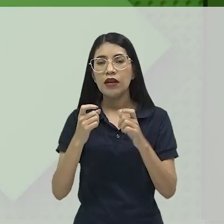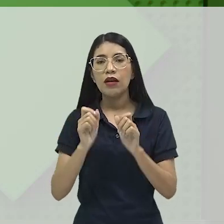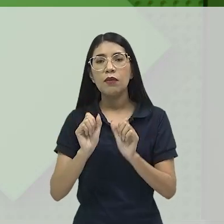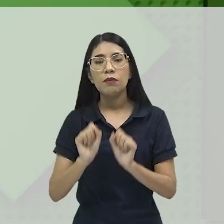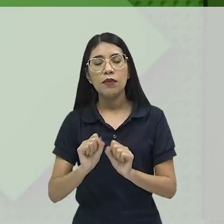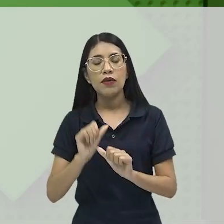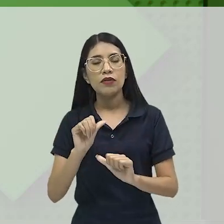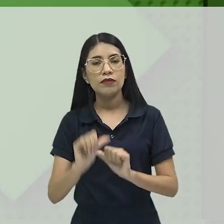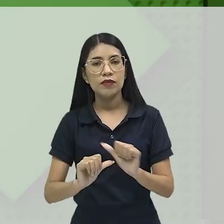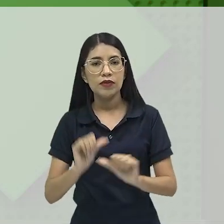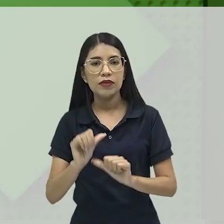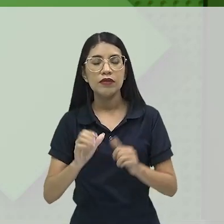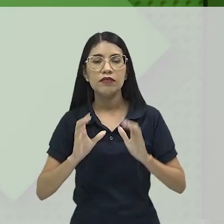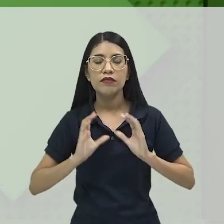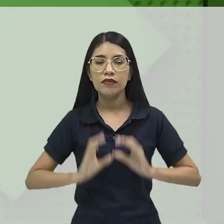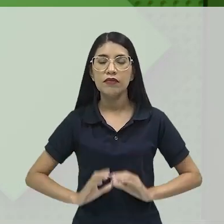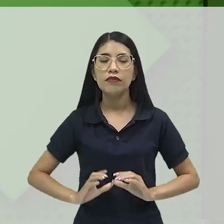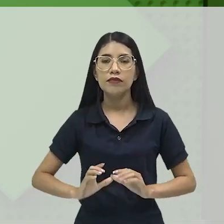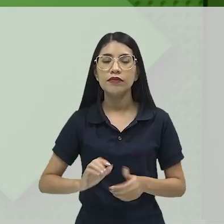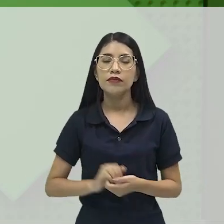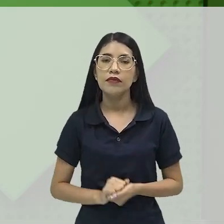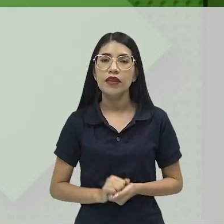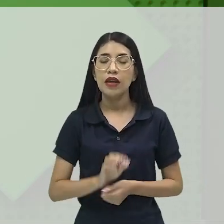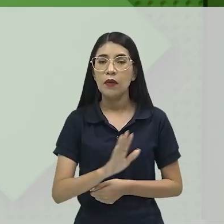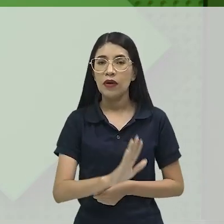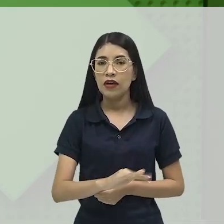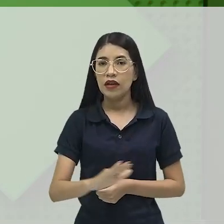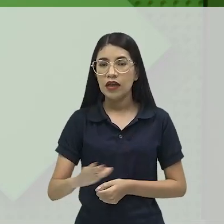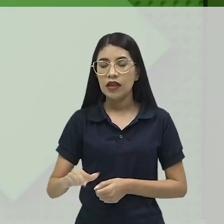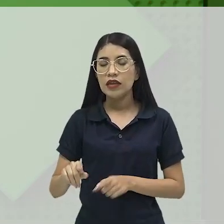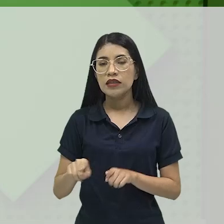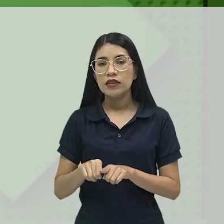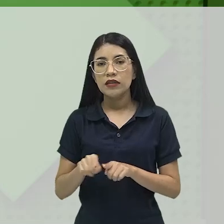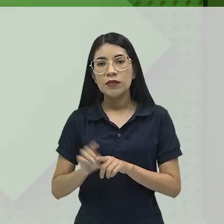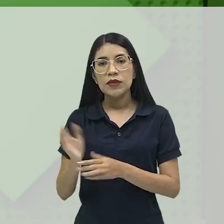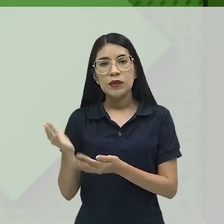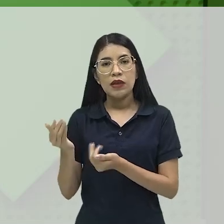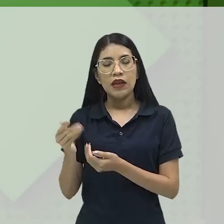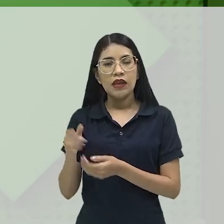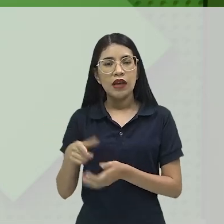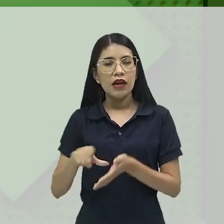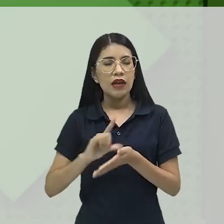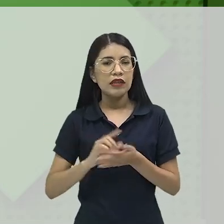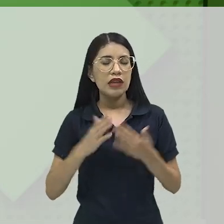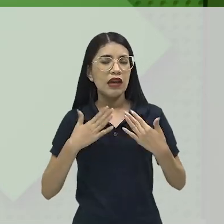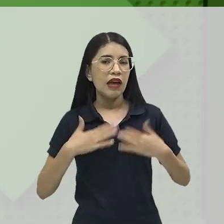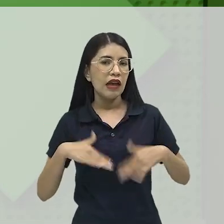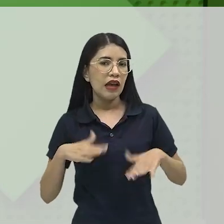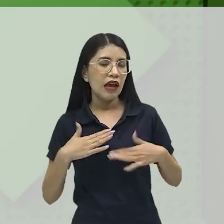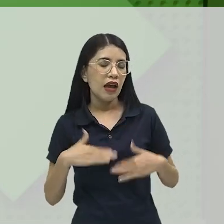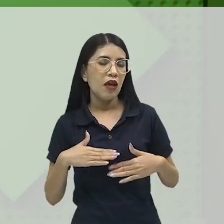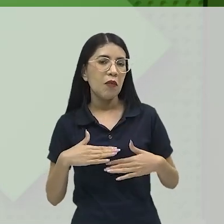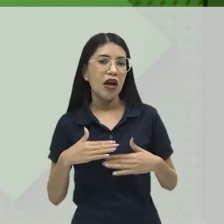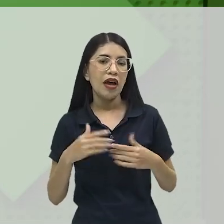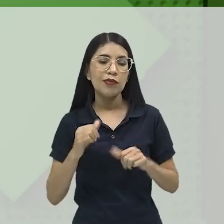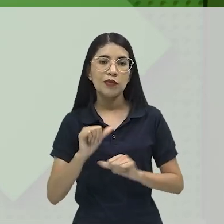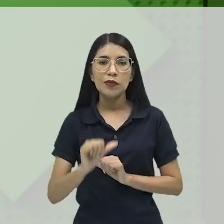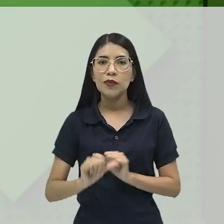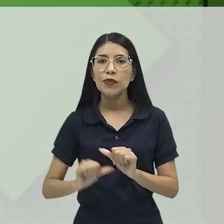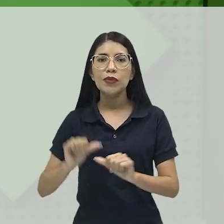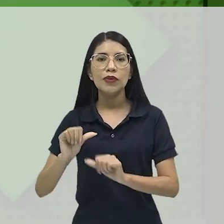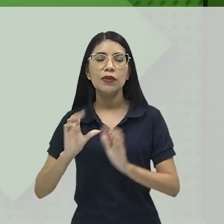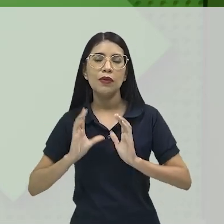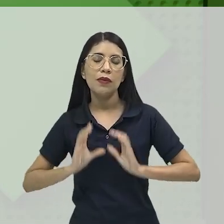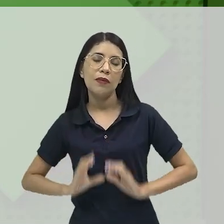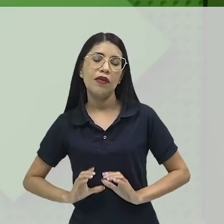mudar o comportamento delas, né? Uma criança, um adolescente que era mais calmo, mais tranquilo, de repente passa a apresentar